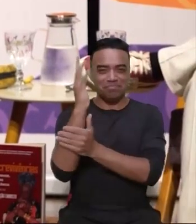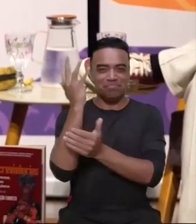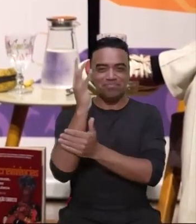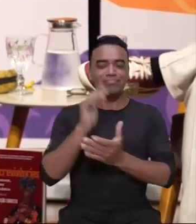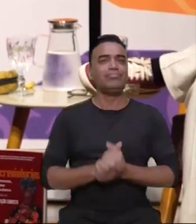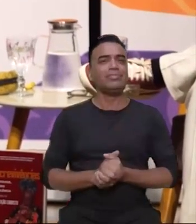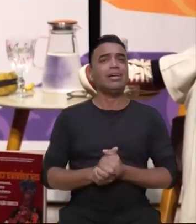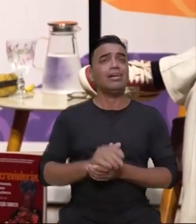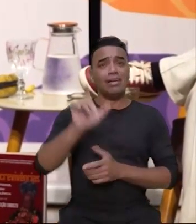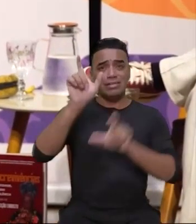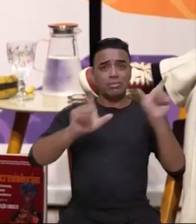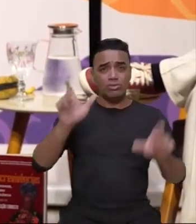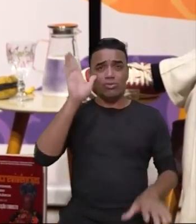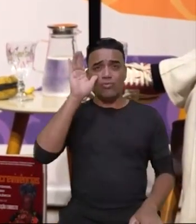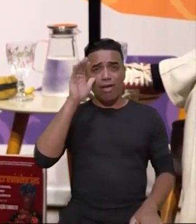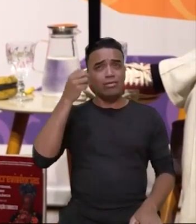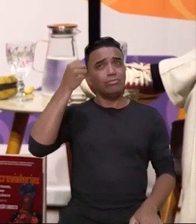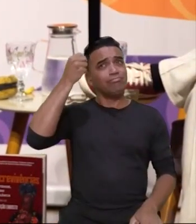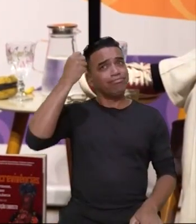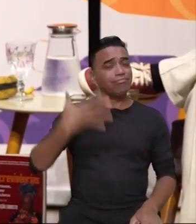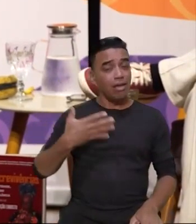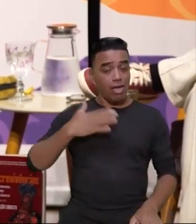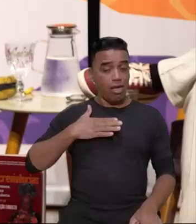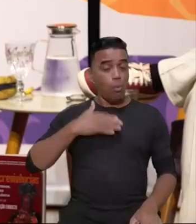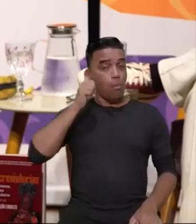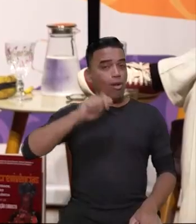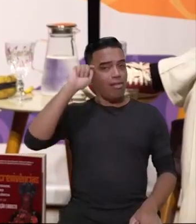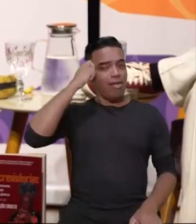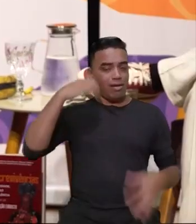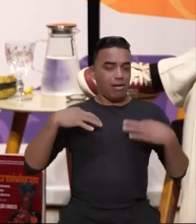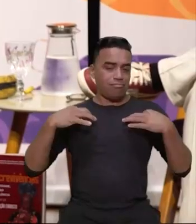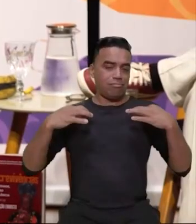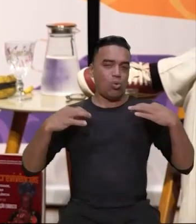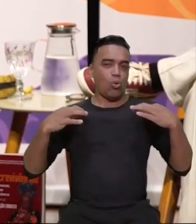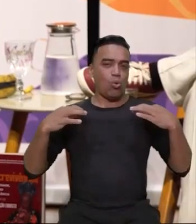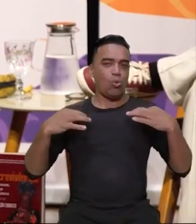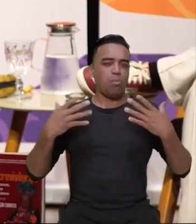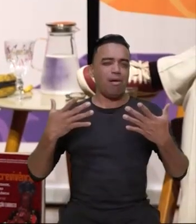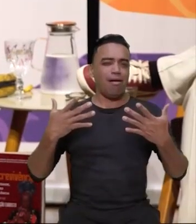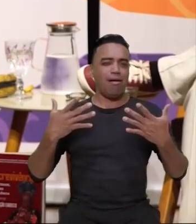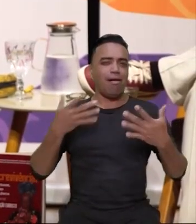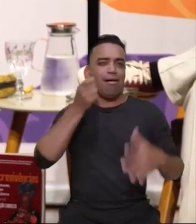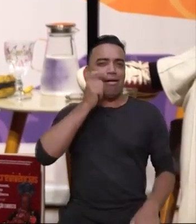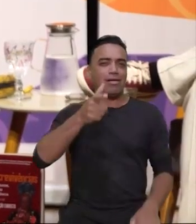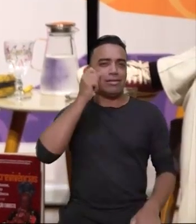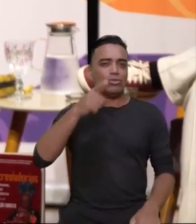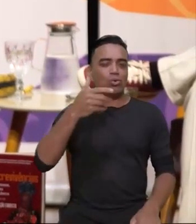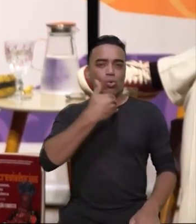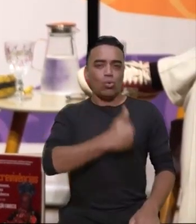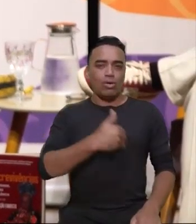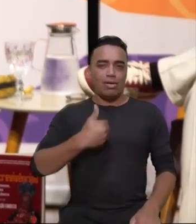Para quem está nos acompanhando, eu sou uma mulher negra, estou vestido com uma chemise azul com